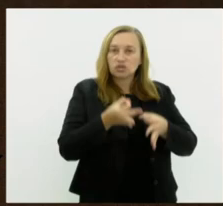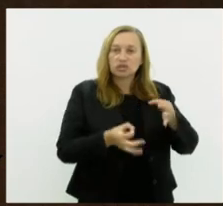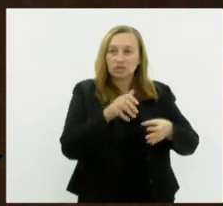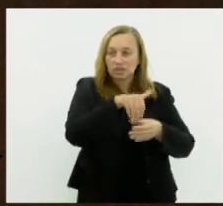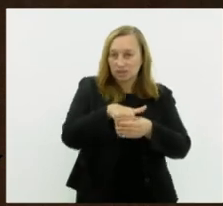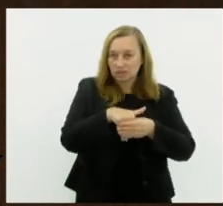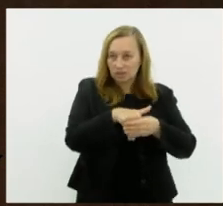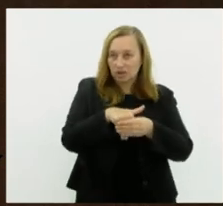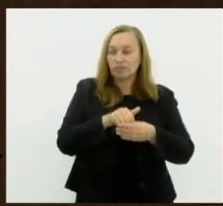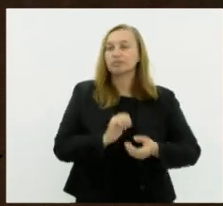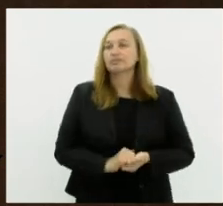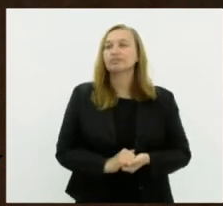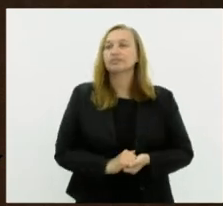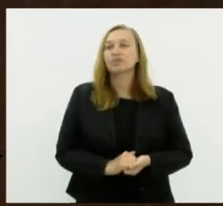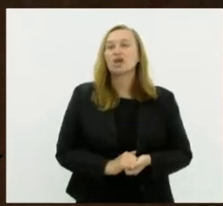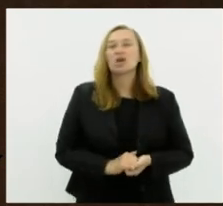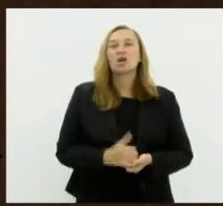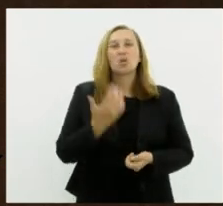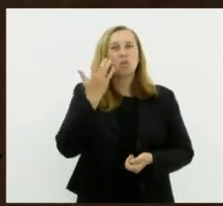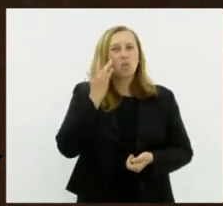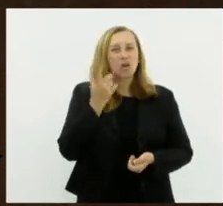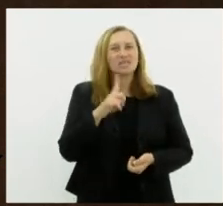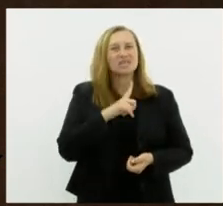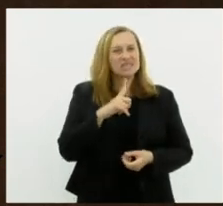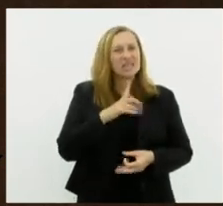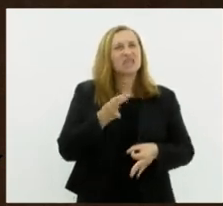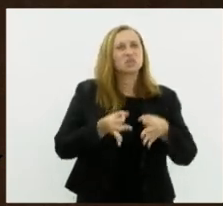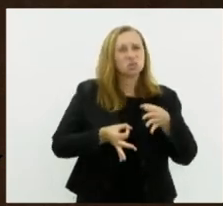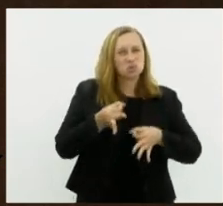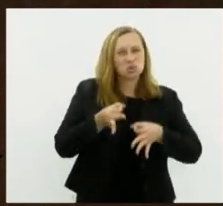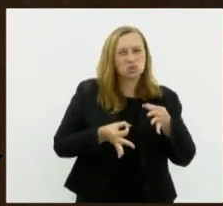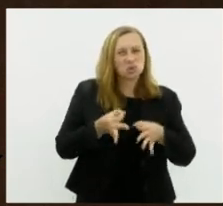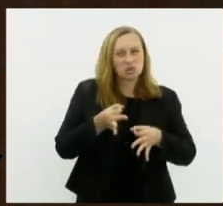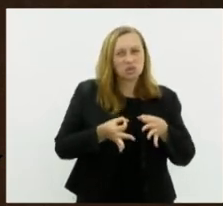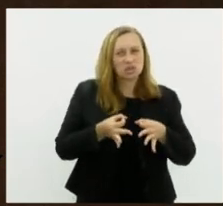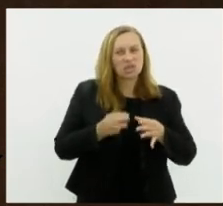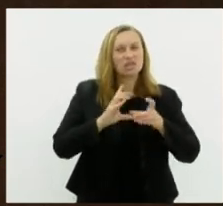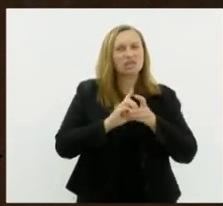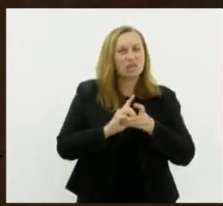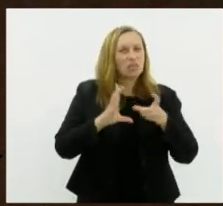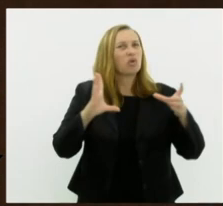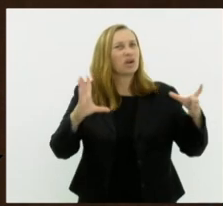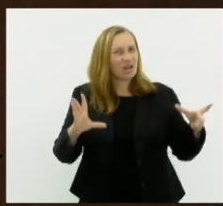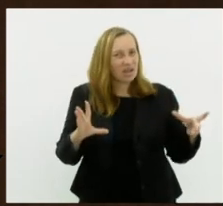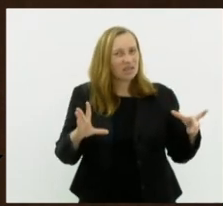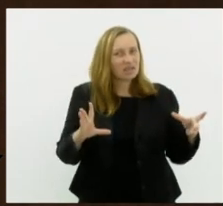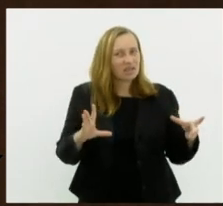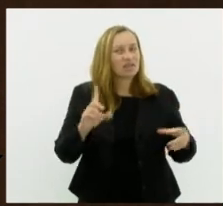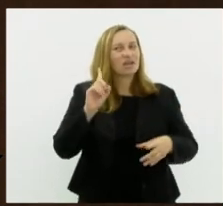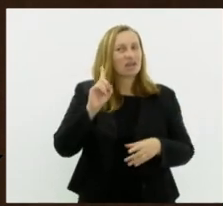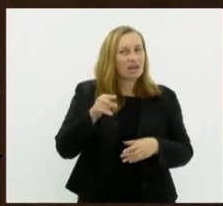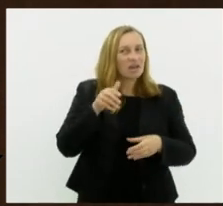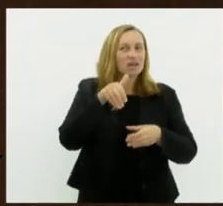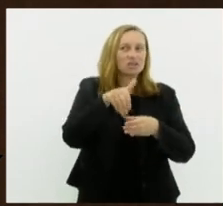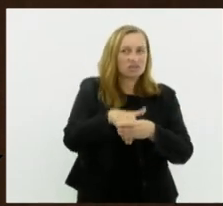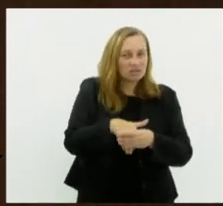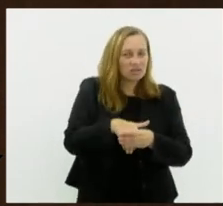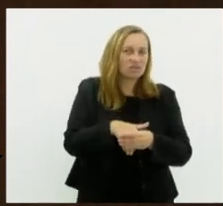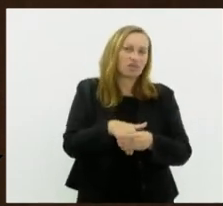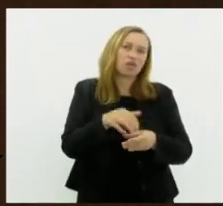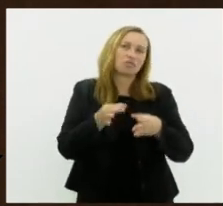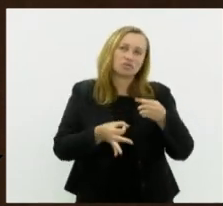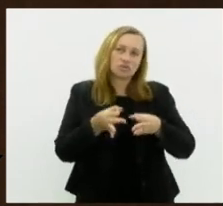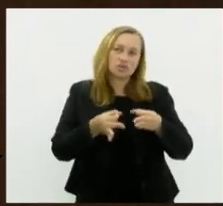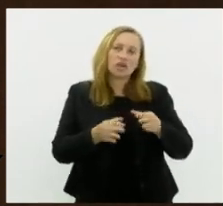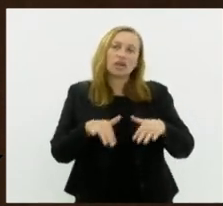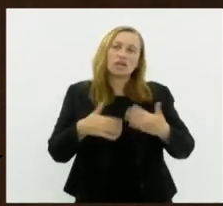eleitoral. Eu acho que se tem uma justiça que é democrática, é a justiça eleitoral. Então, eu